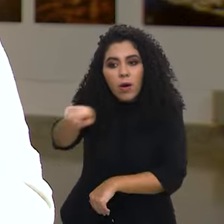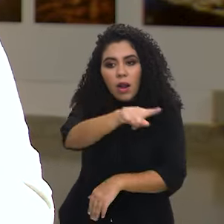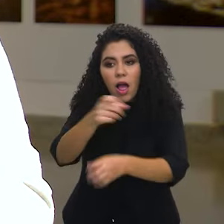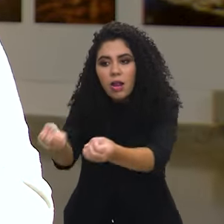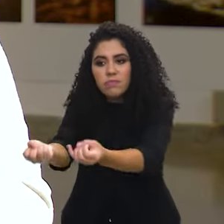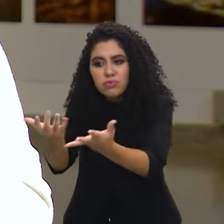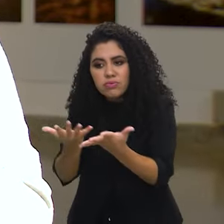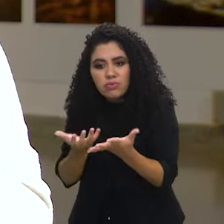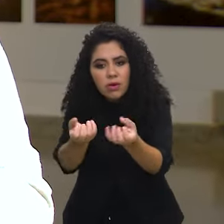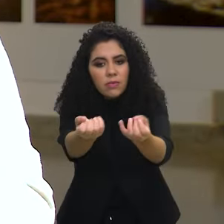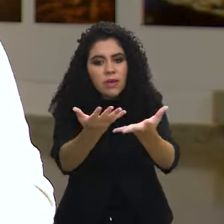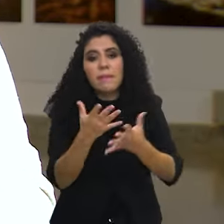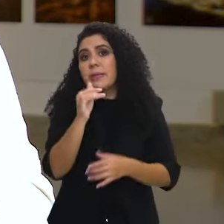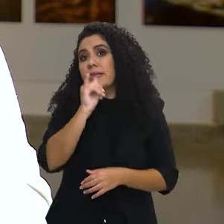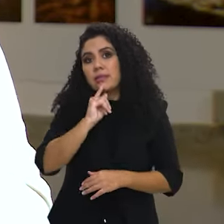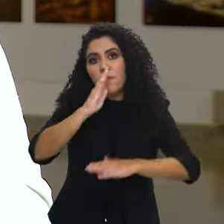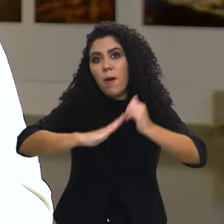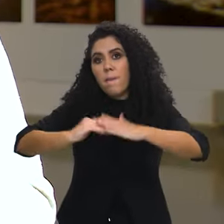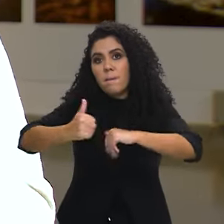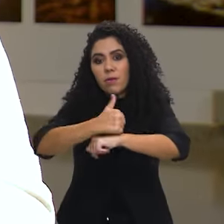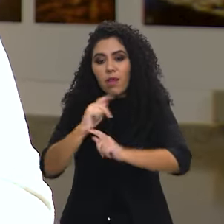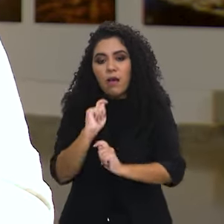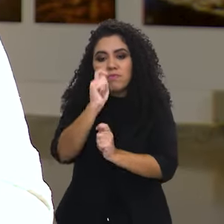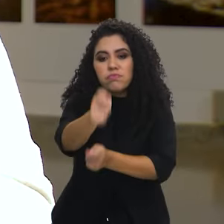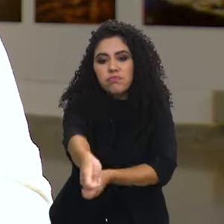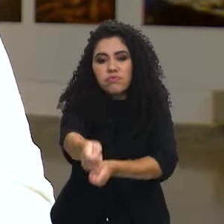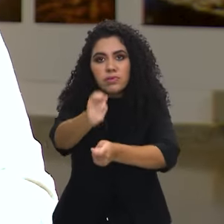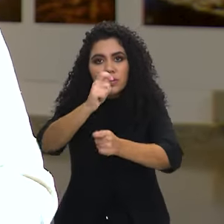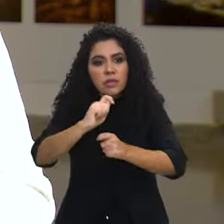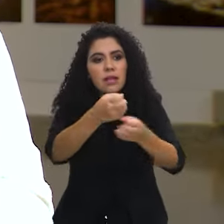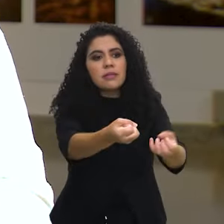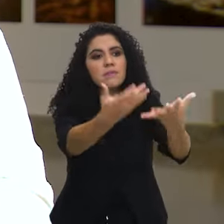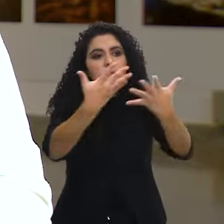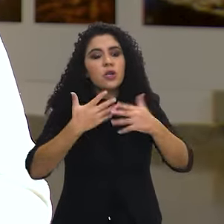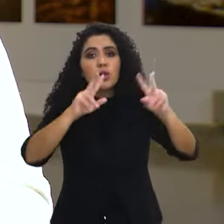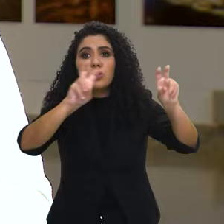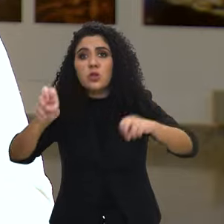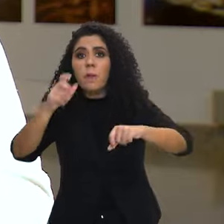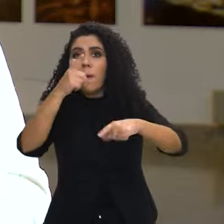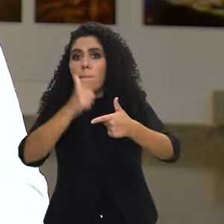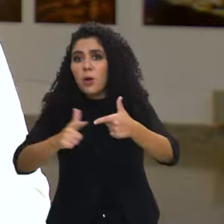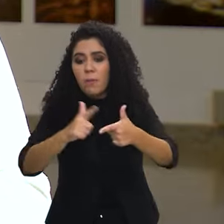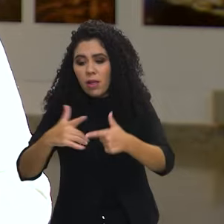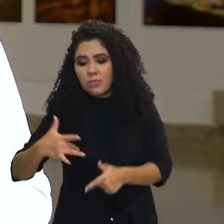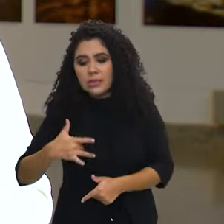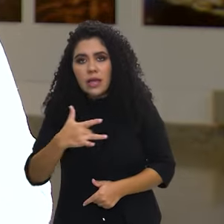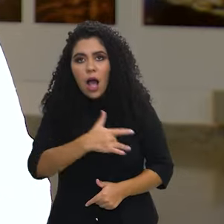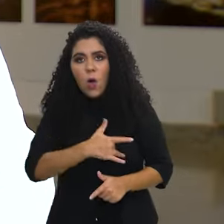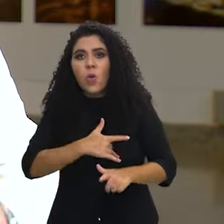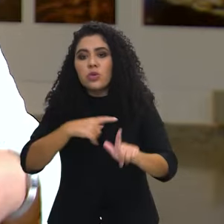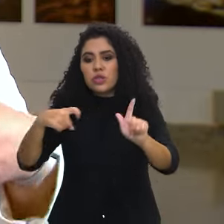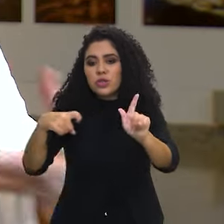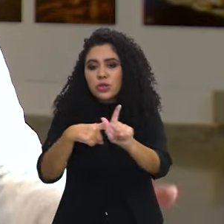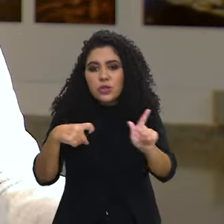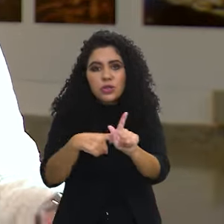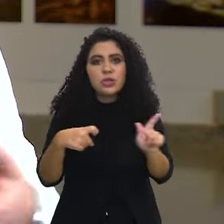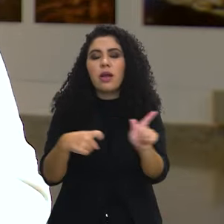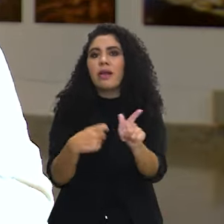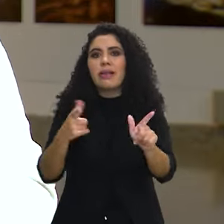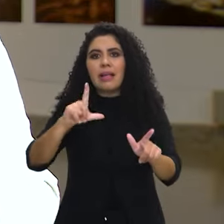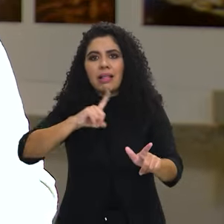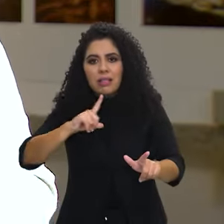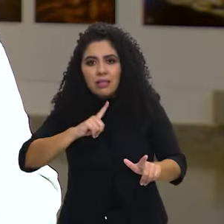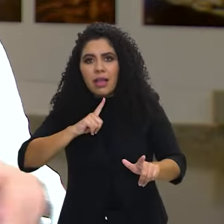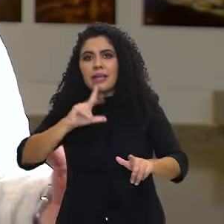trouxeram as pescadoras por exemplo trouxeram a questão do problema da Saúde ginecológica das pescadoras para estarem na